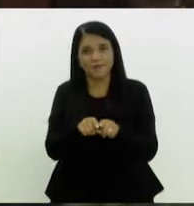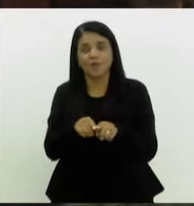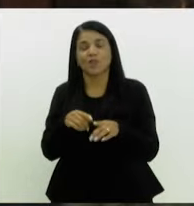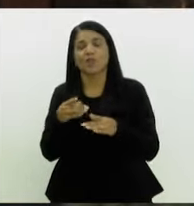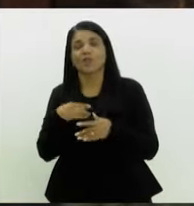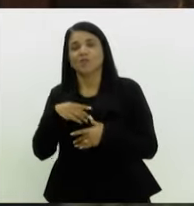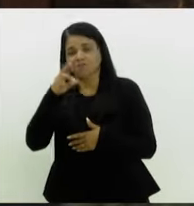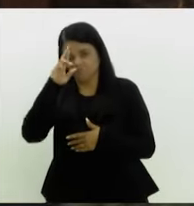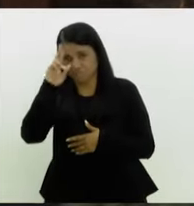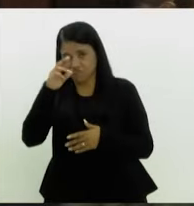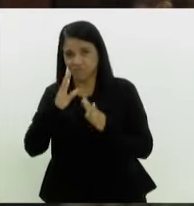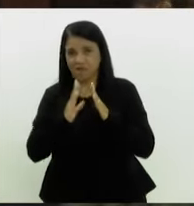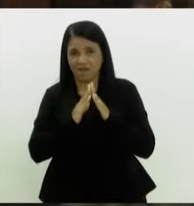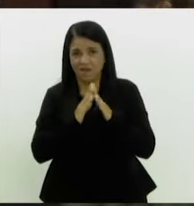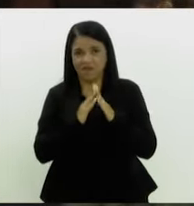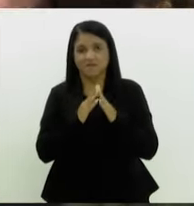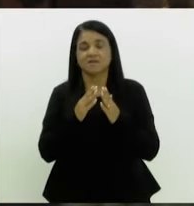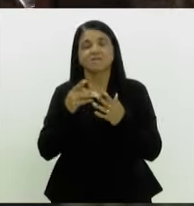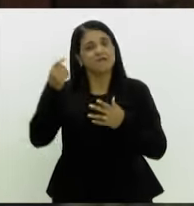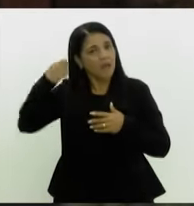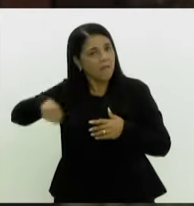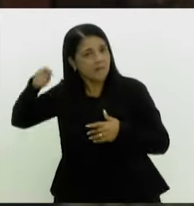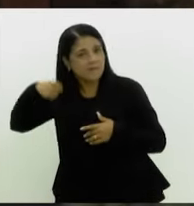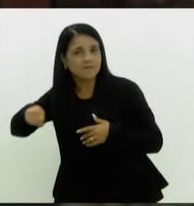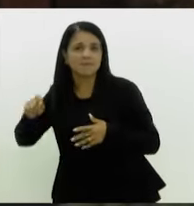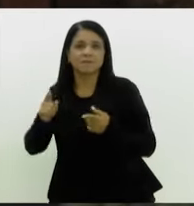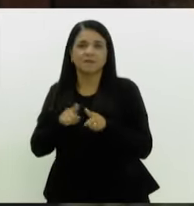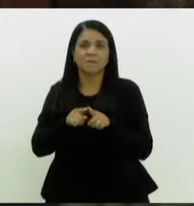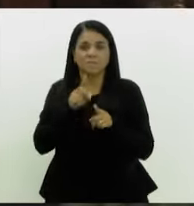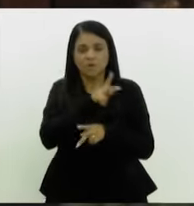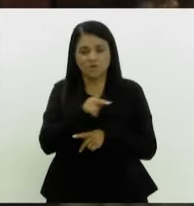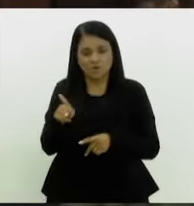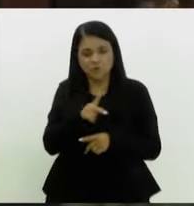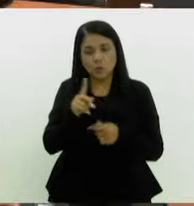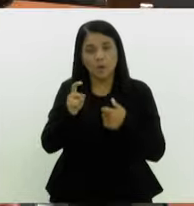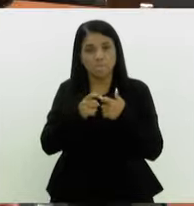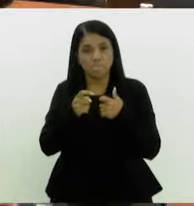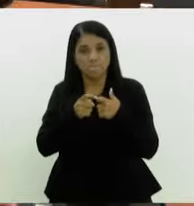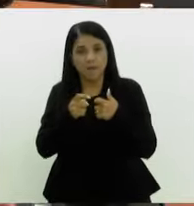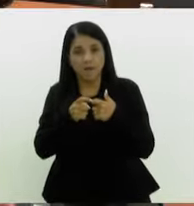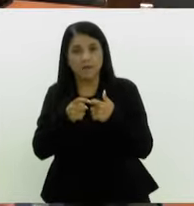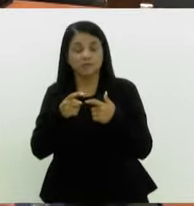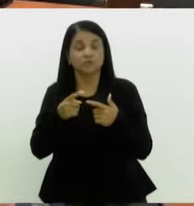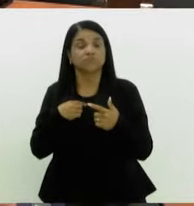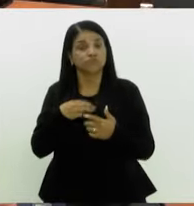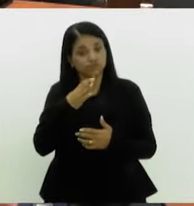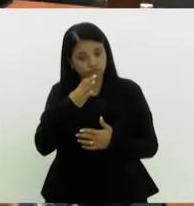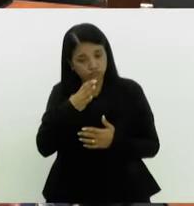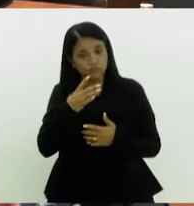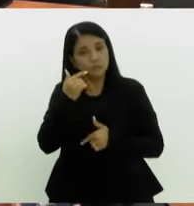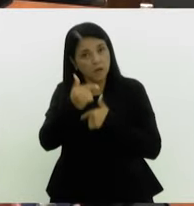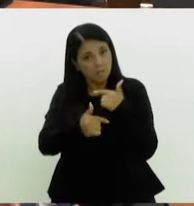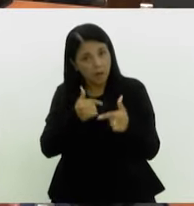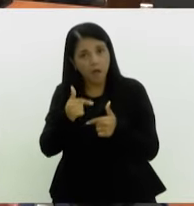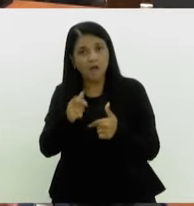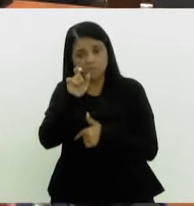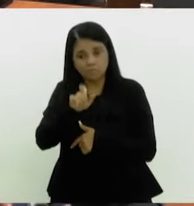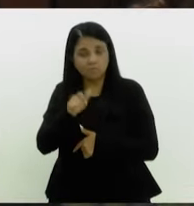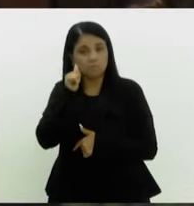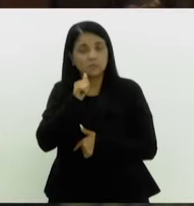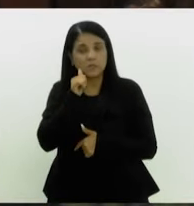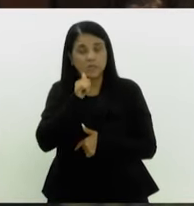de casa cabeleireira nós somos professora médica nós somos reconhecida pelo nosso trabalho e eu entendi